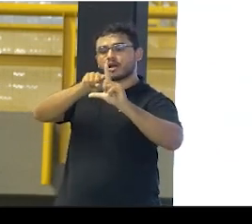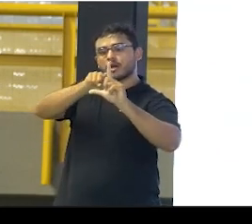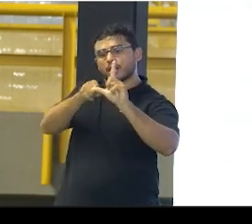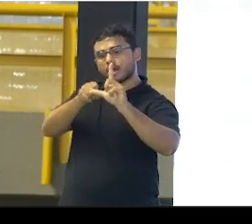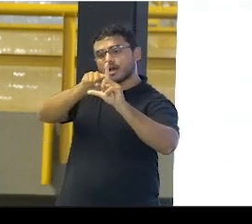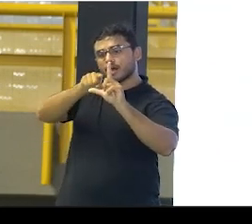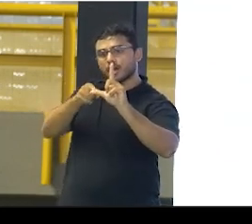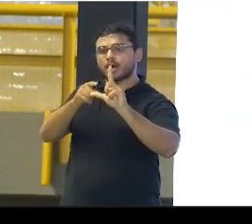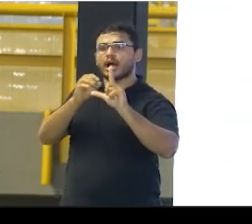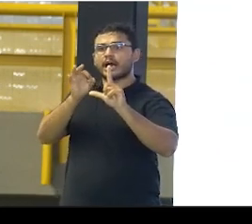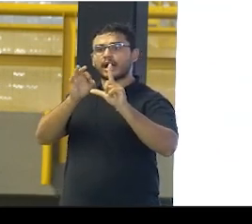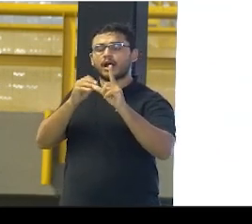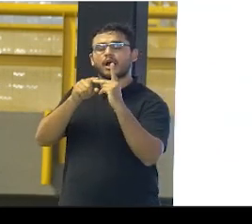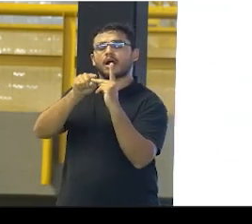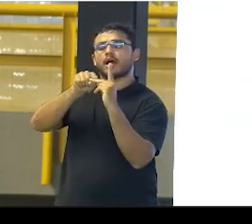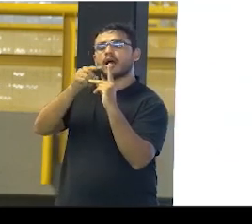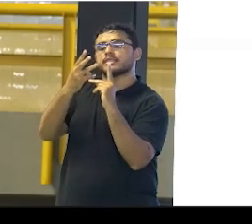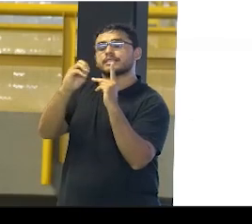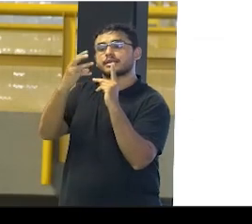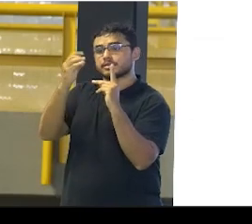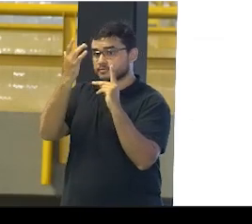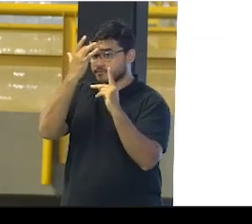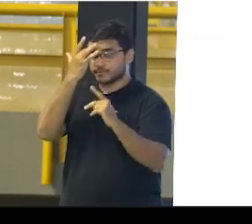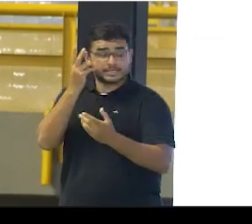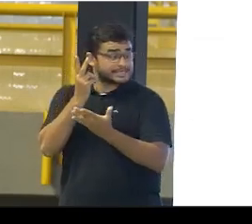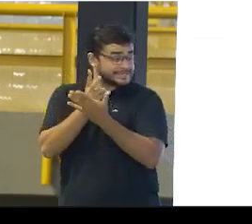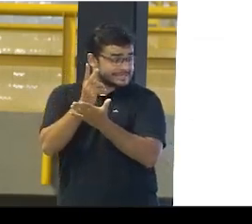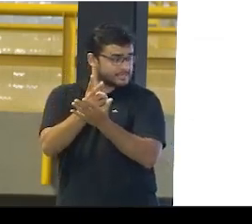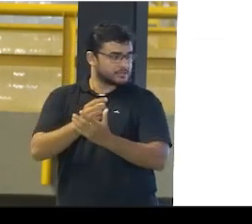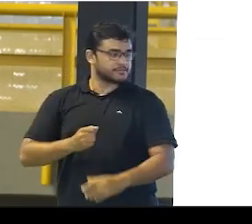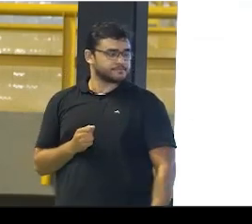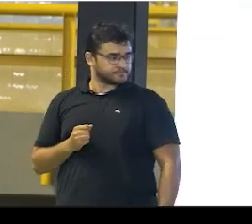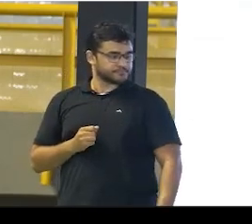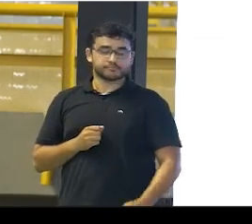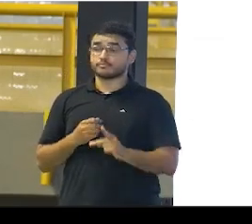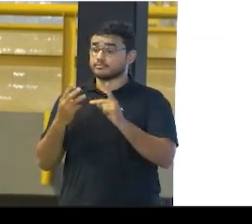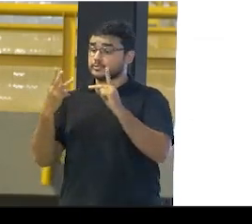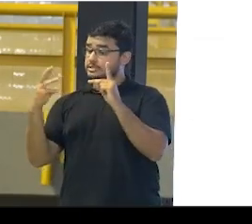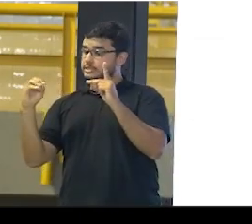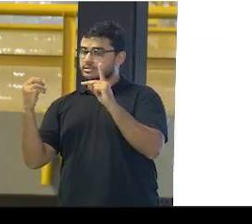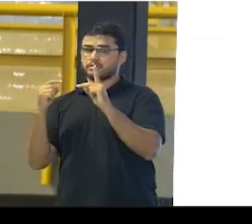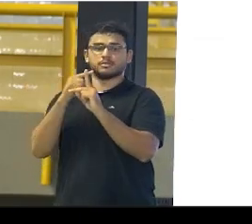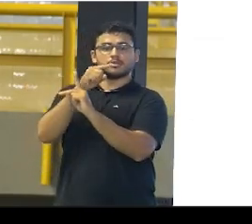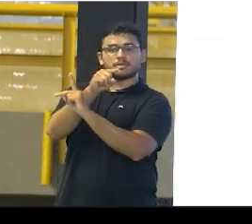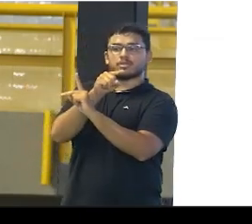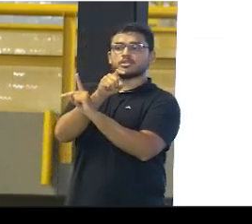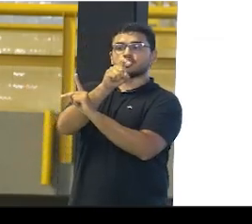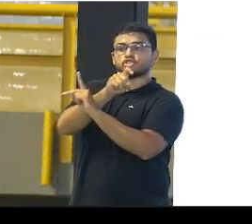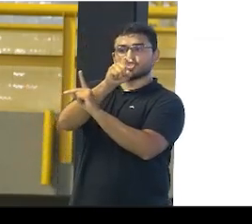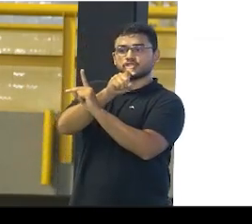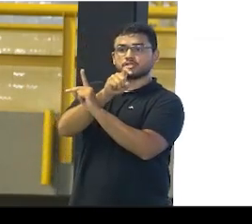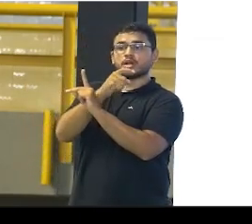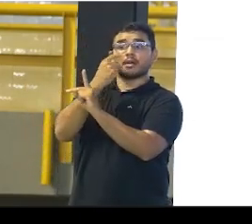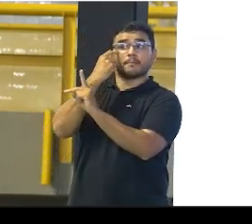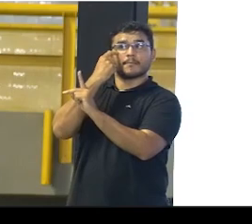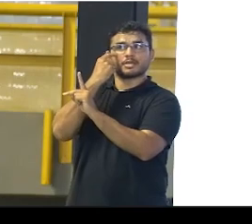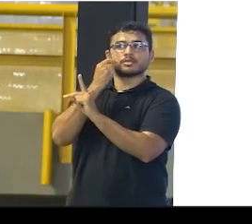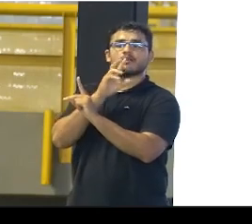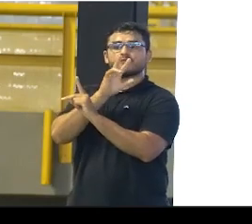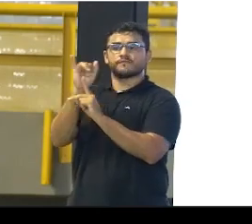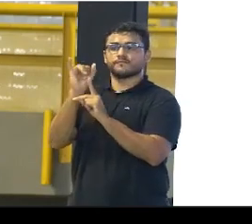é 3, e aqui é 5. Observe bem, passou 3 aqui, passou 3